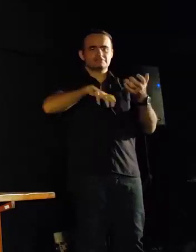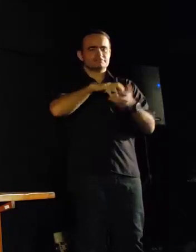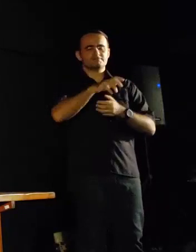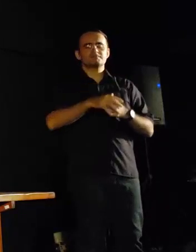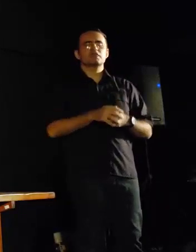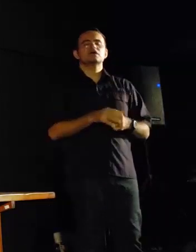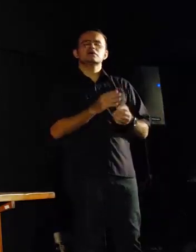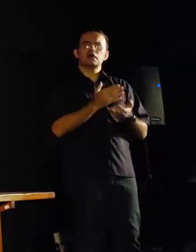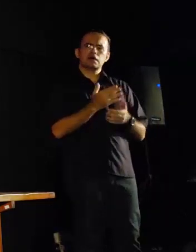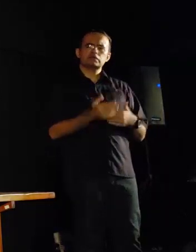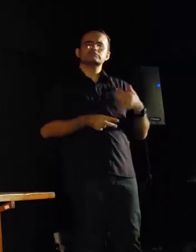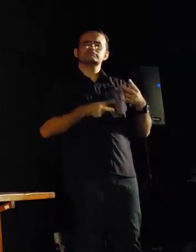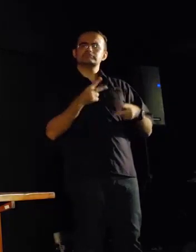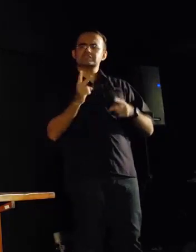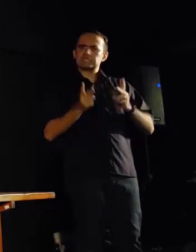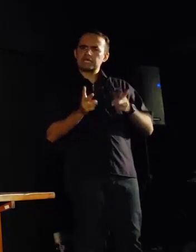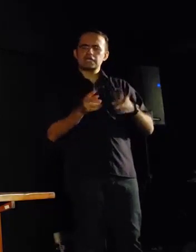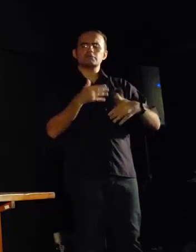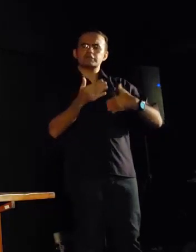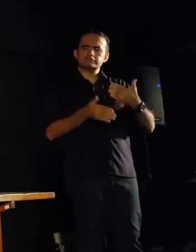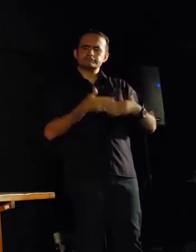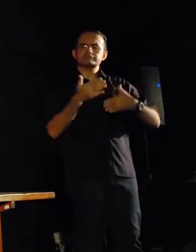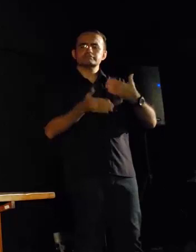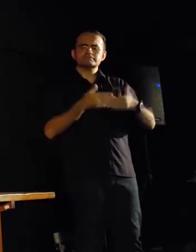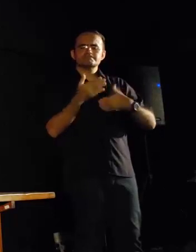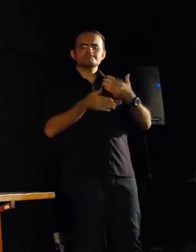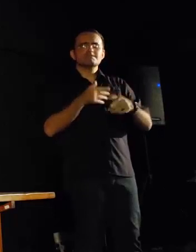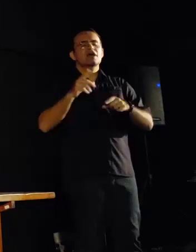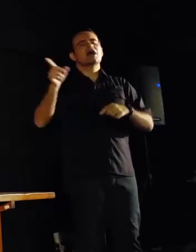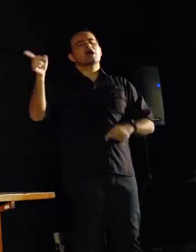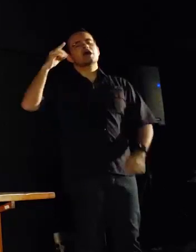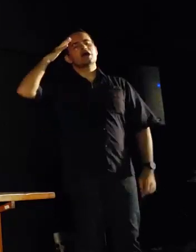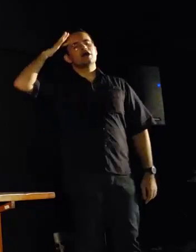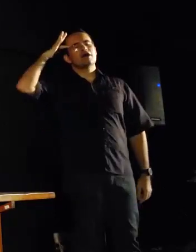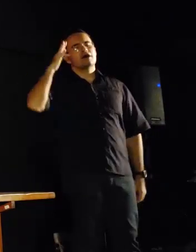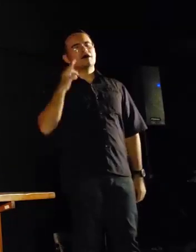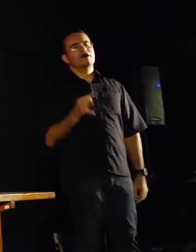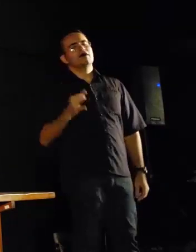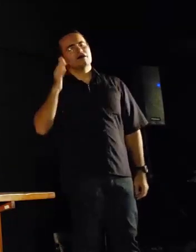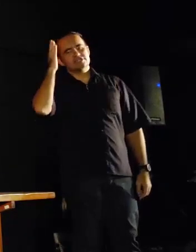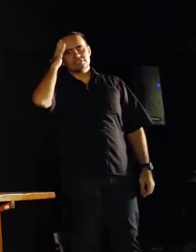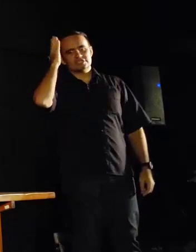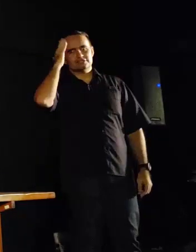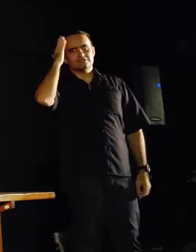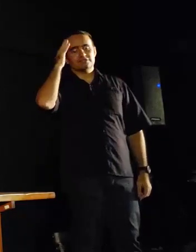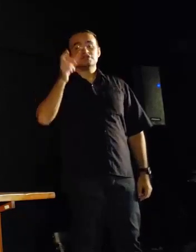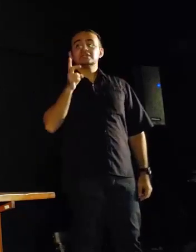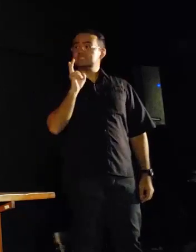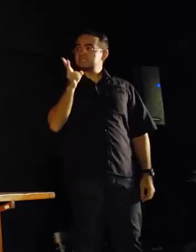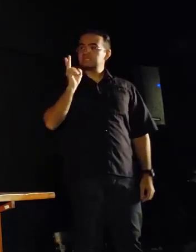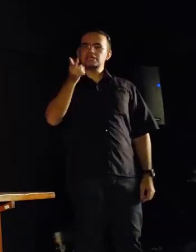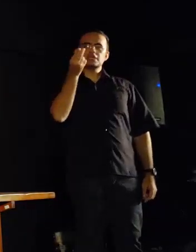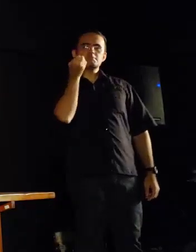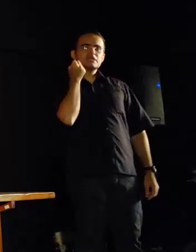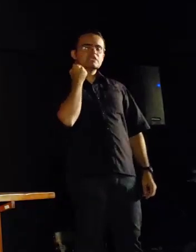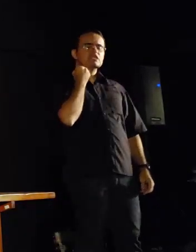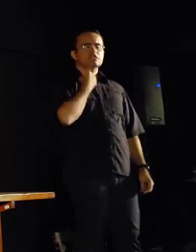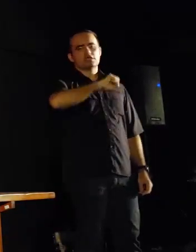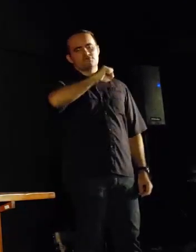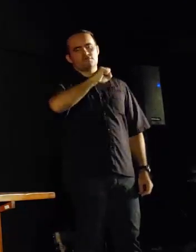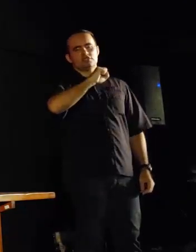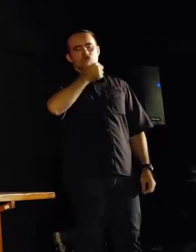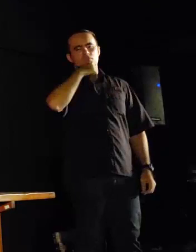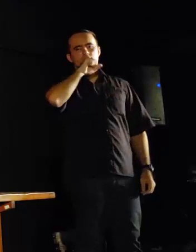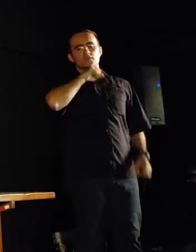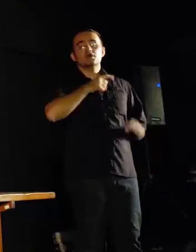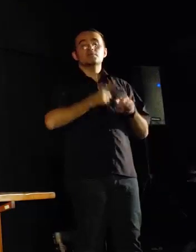No entanto, eu entendi uma coisa, porque a gente sempre a defendeu, porque a